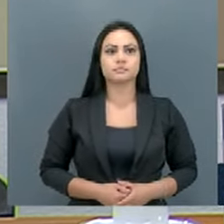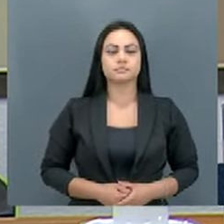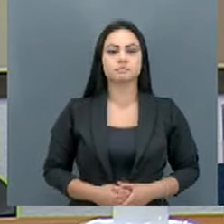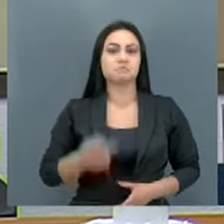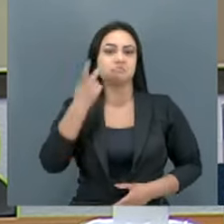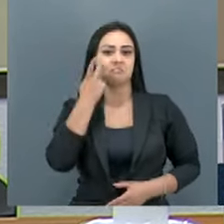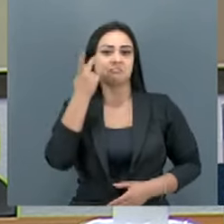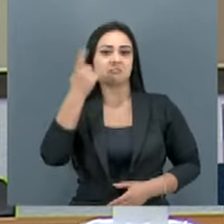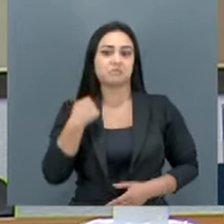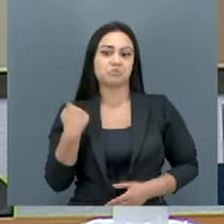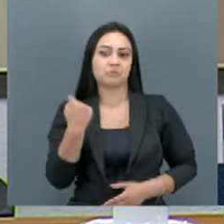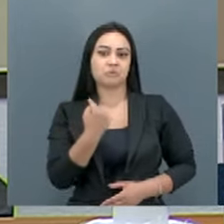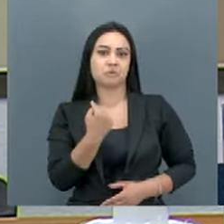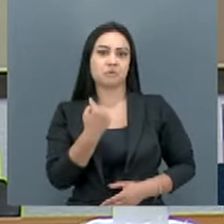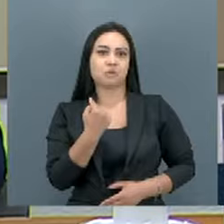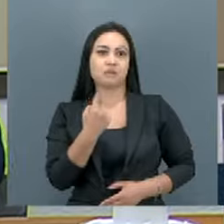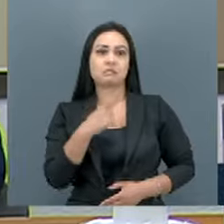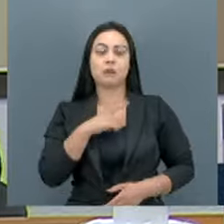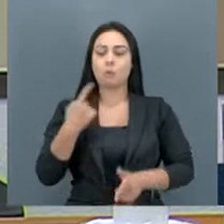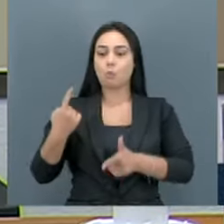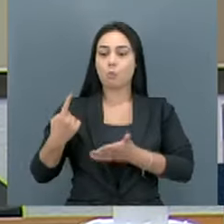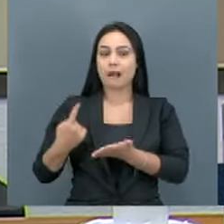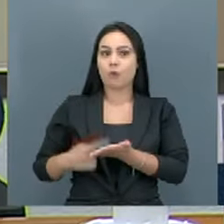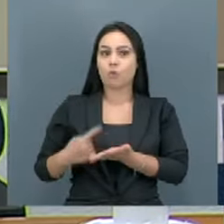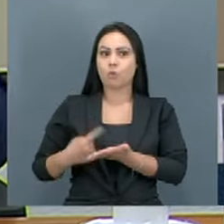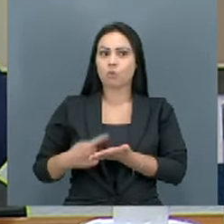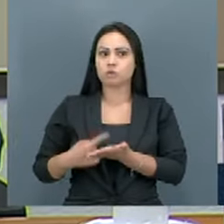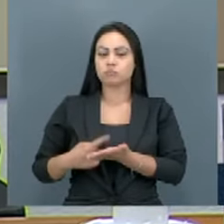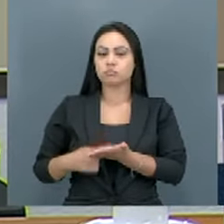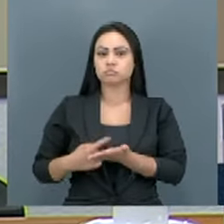para a gente chegar em acordo